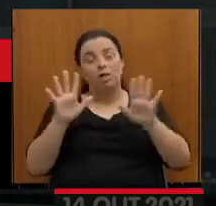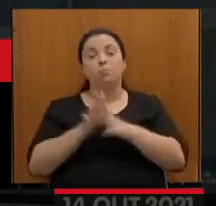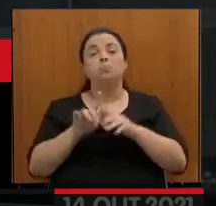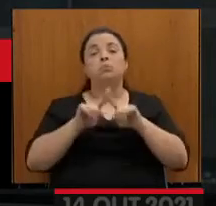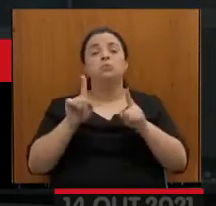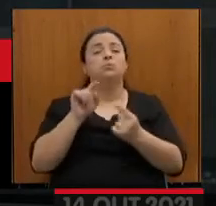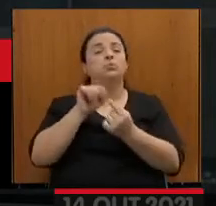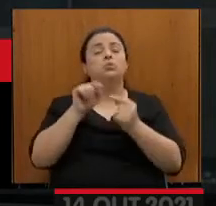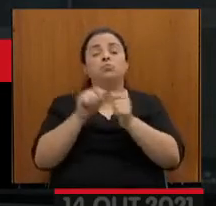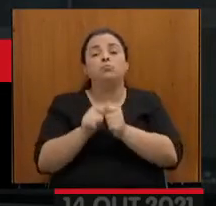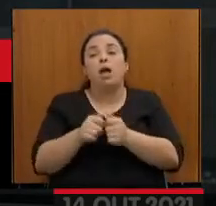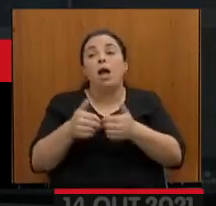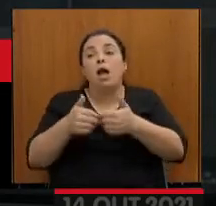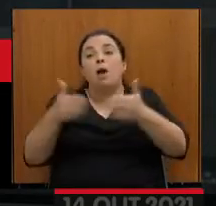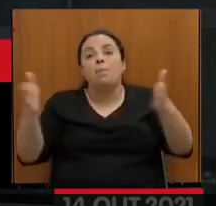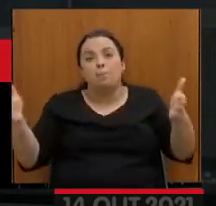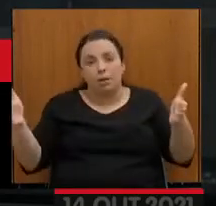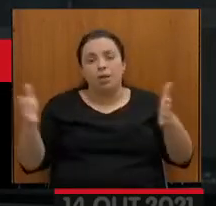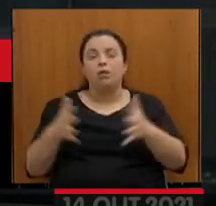ampliar.